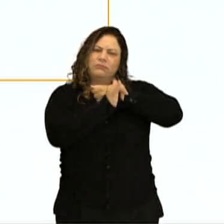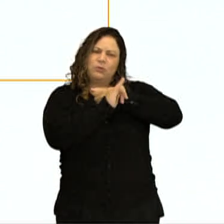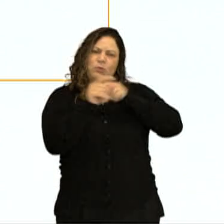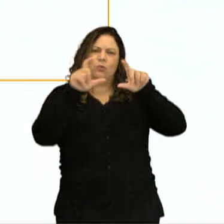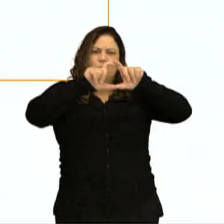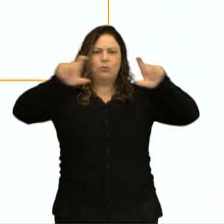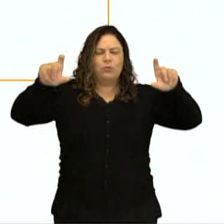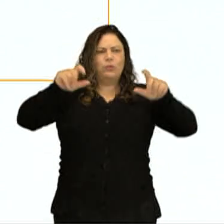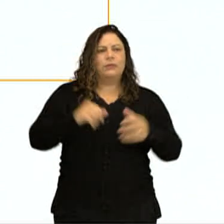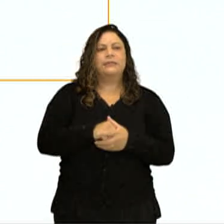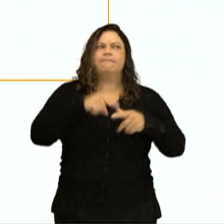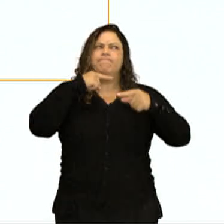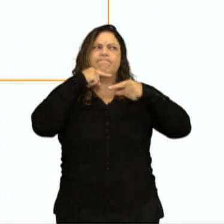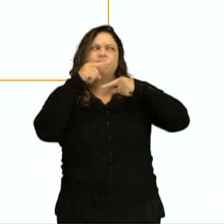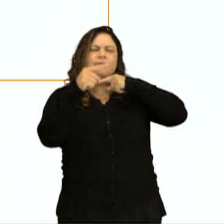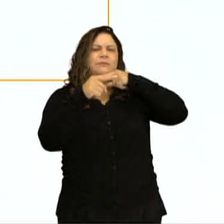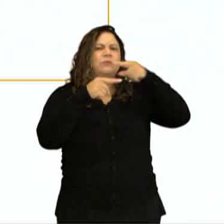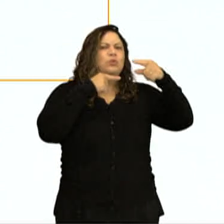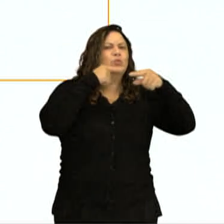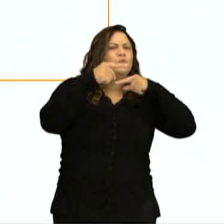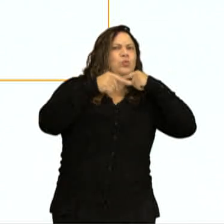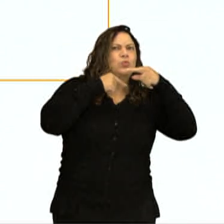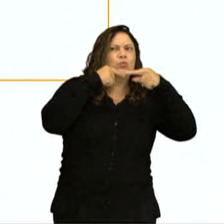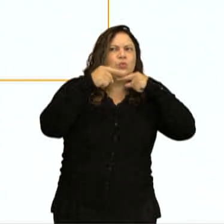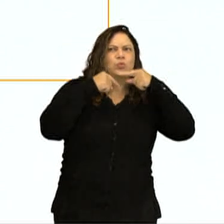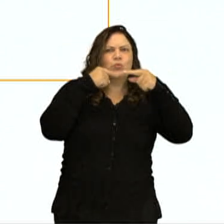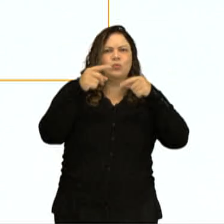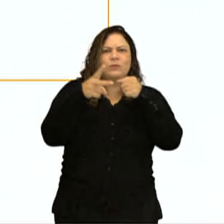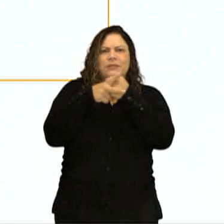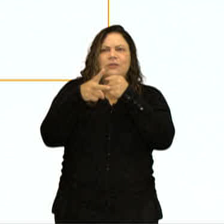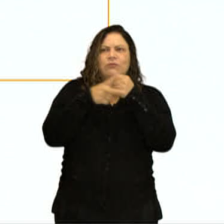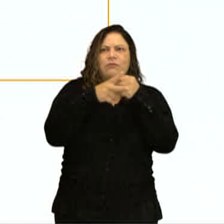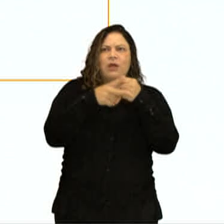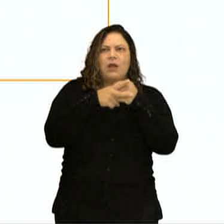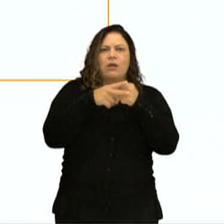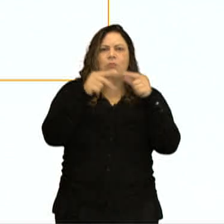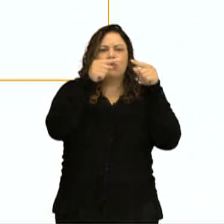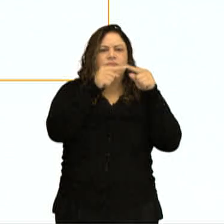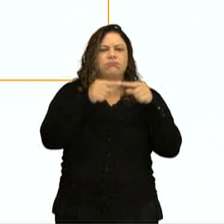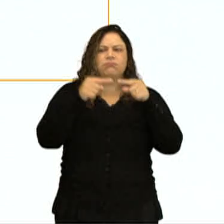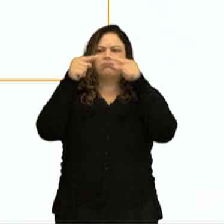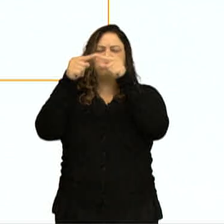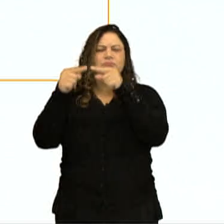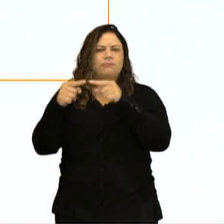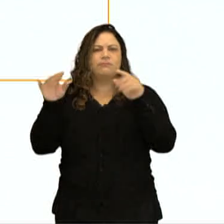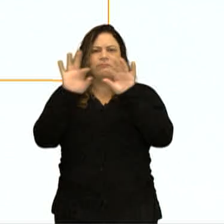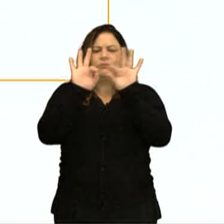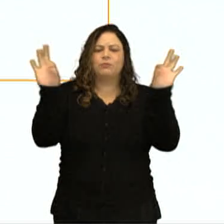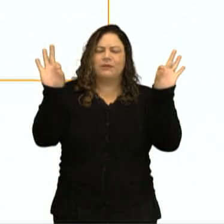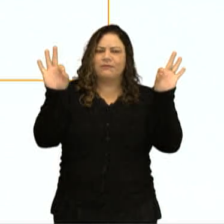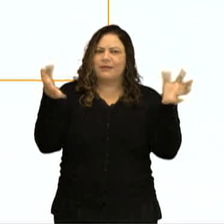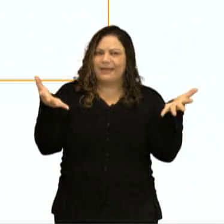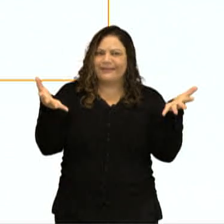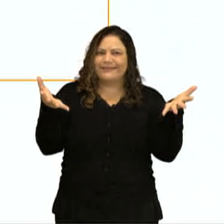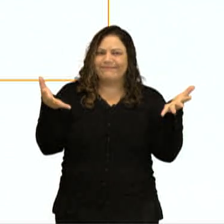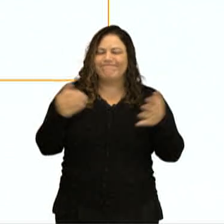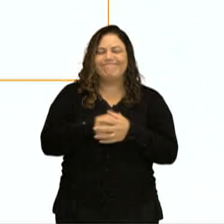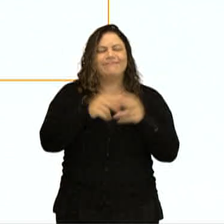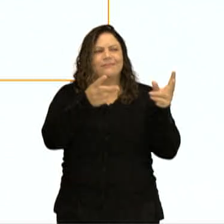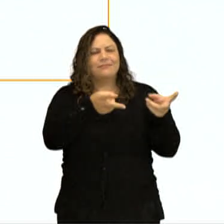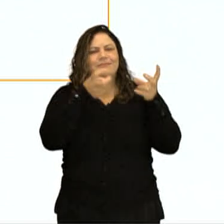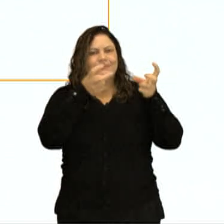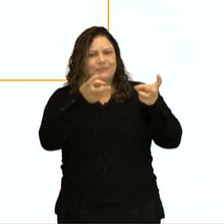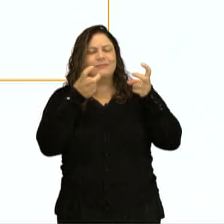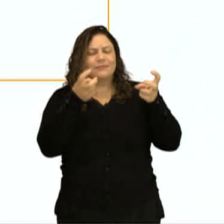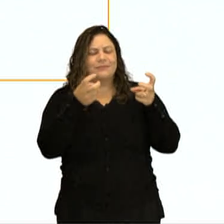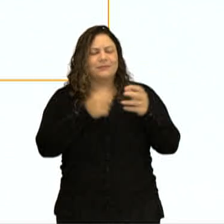Ele ficou em dúvida sobre a concordância verbal em uma das frases de seu discurso. Então deu para